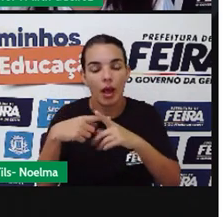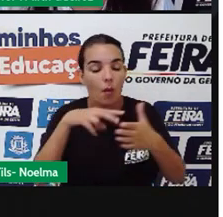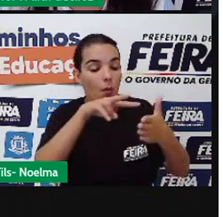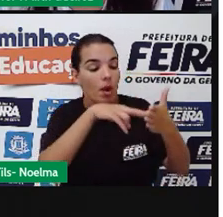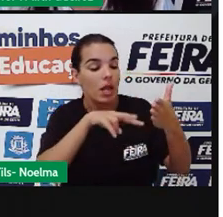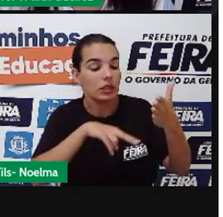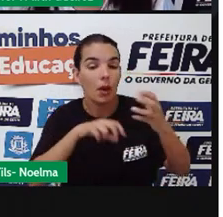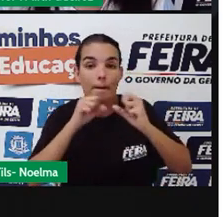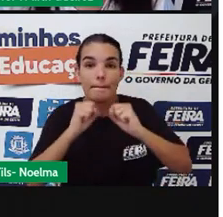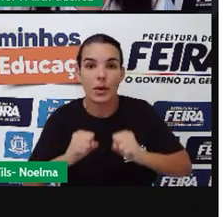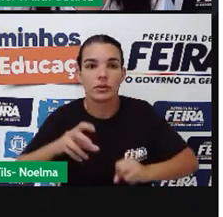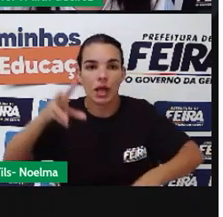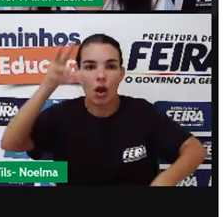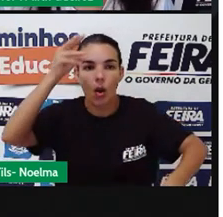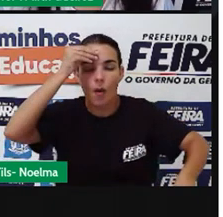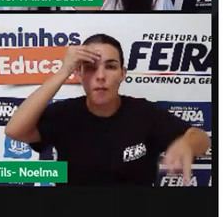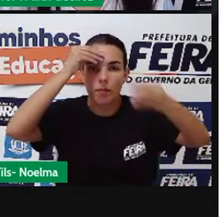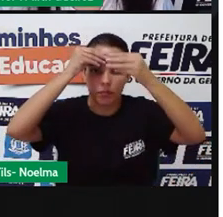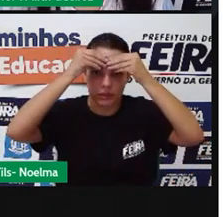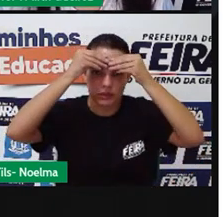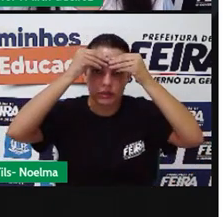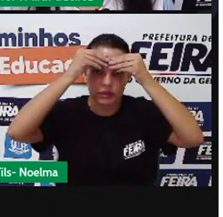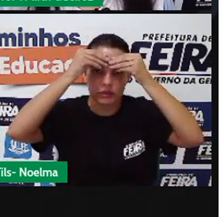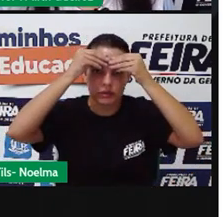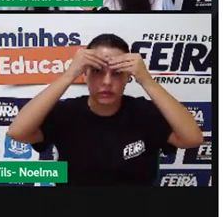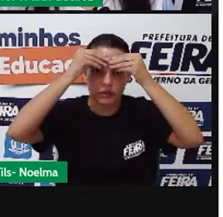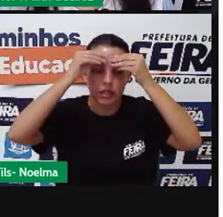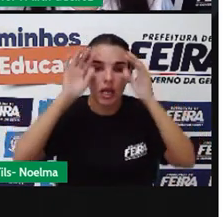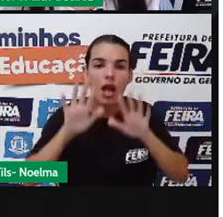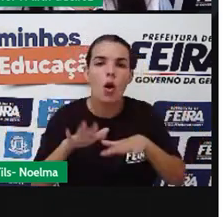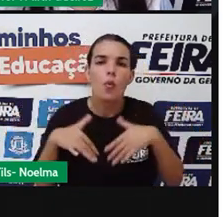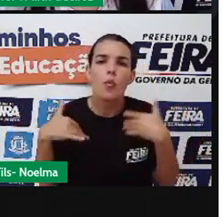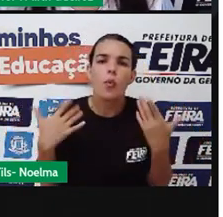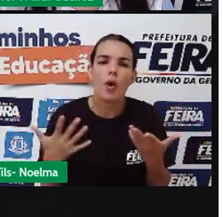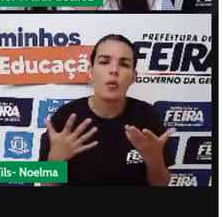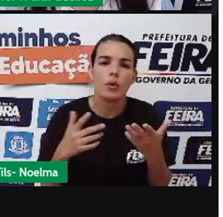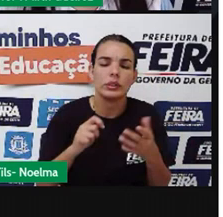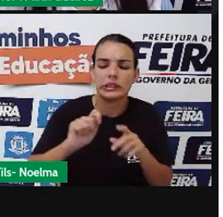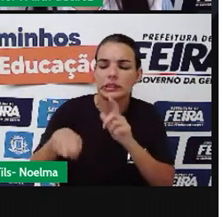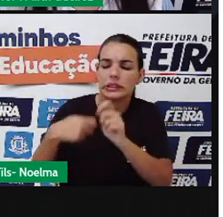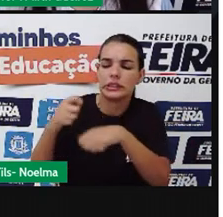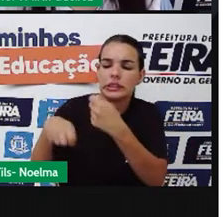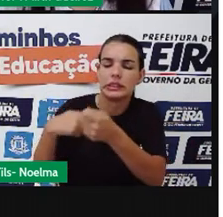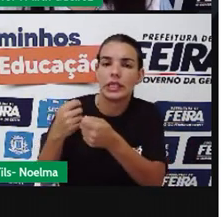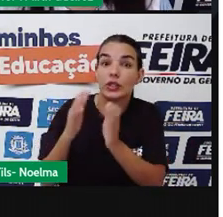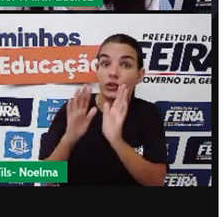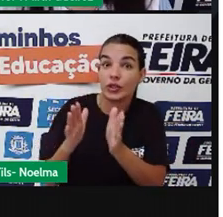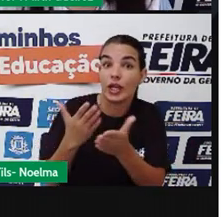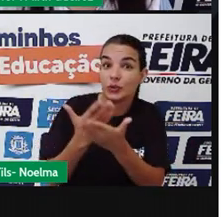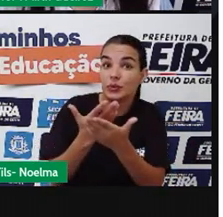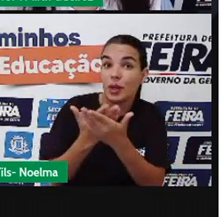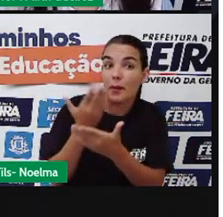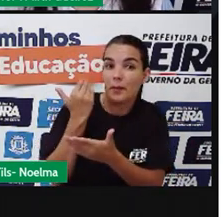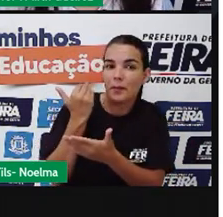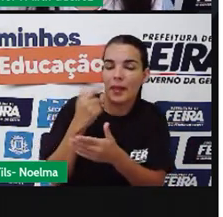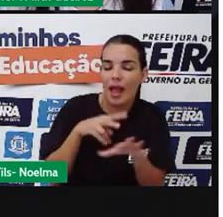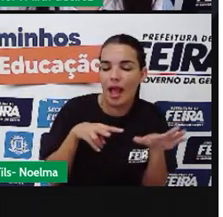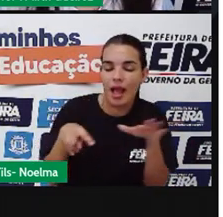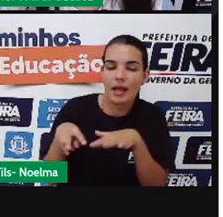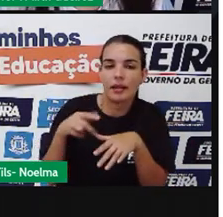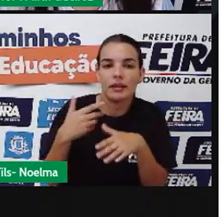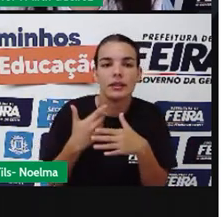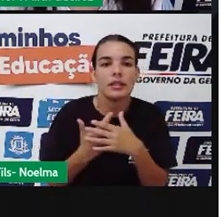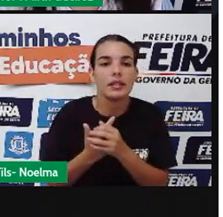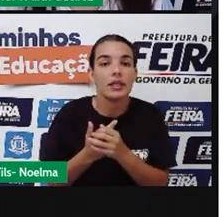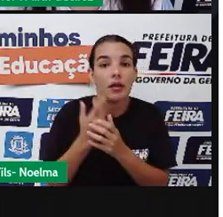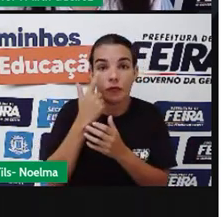possa compreender, certo? Quais os sinais de pontuação que nós já estudamos? Nós